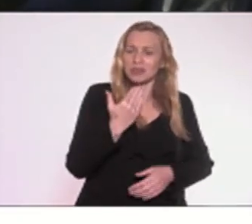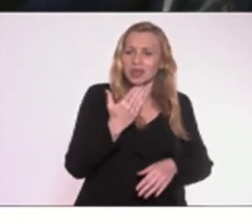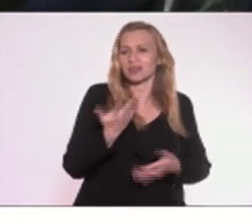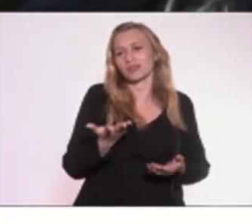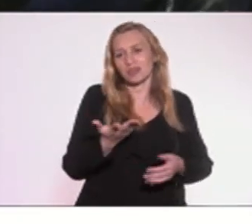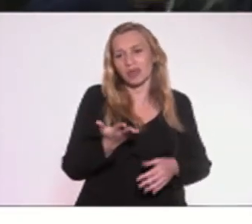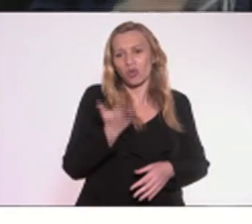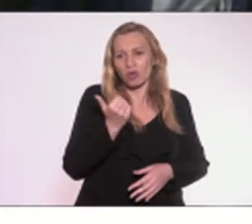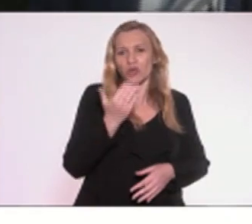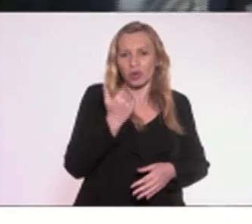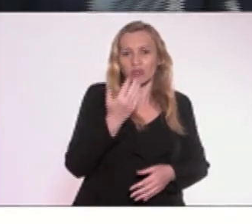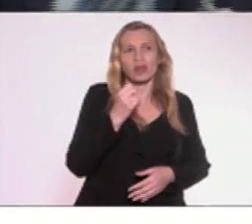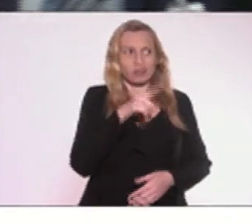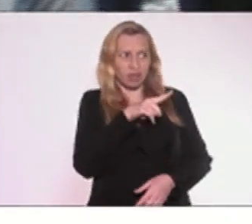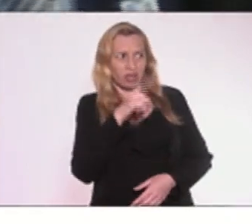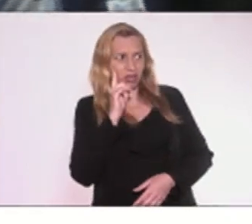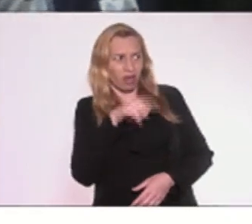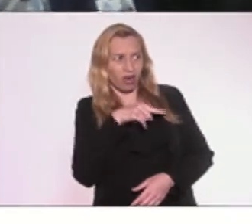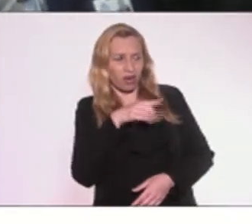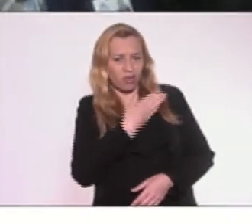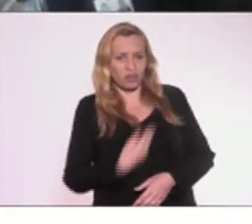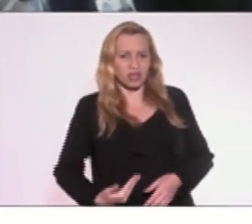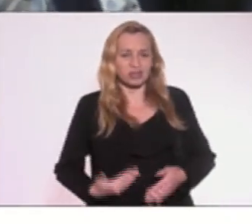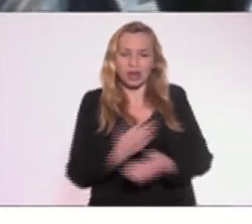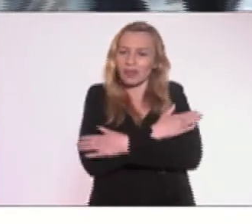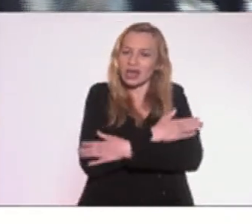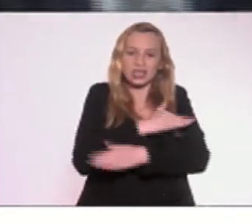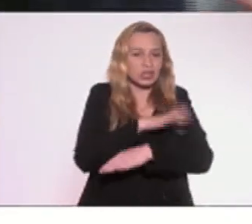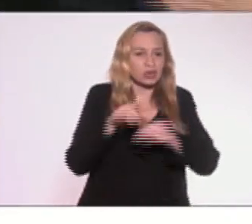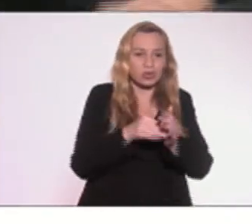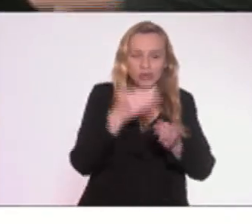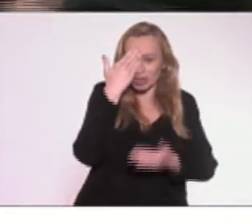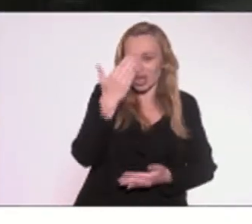governador? Um abraço a todos, muito obrigado.